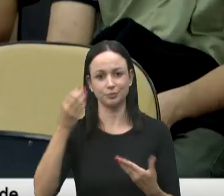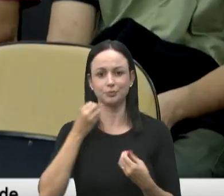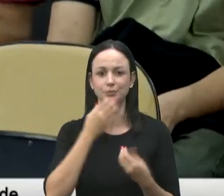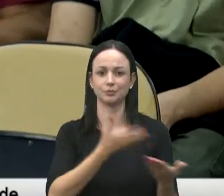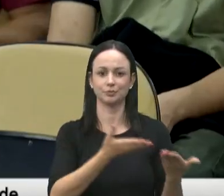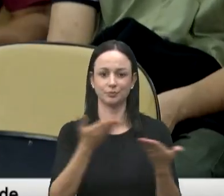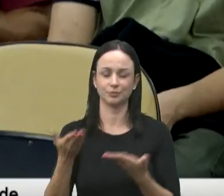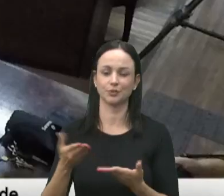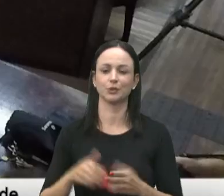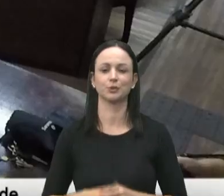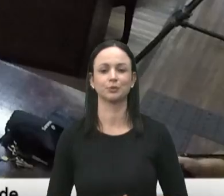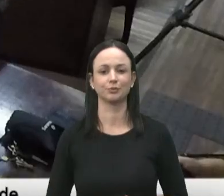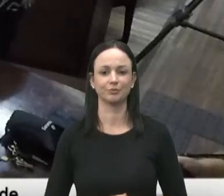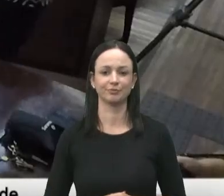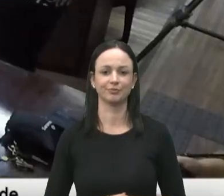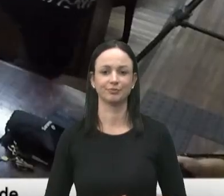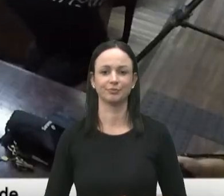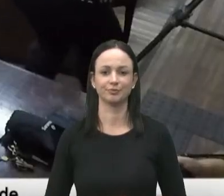todos bem-vindos.